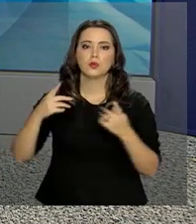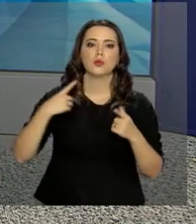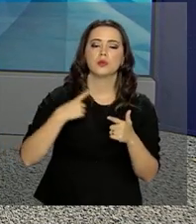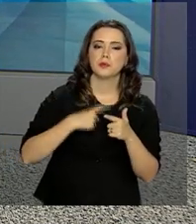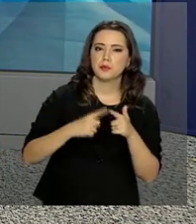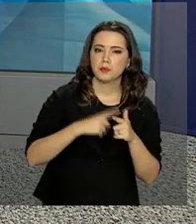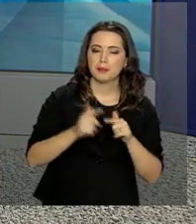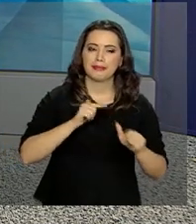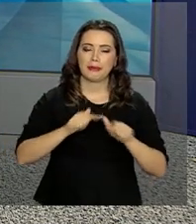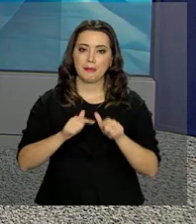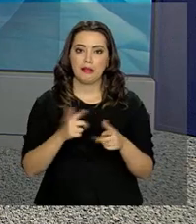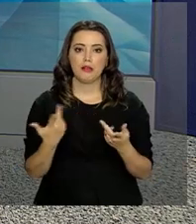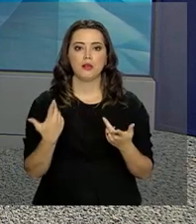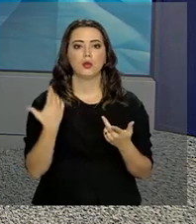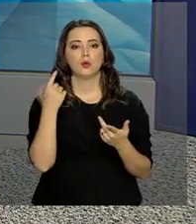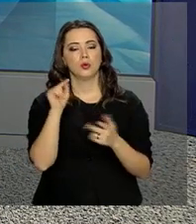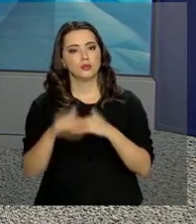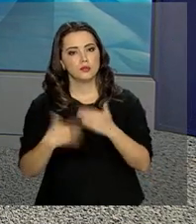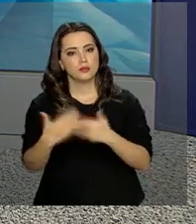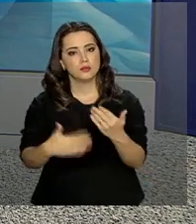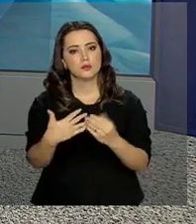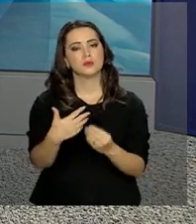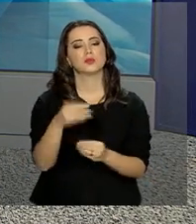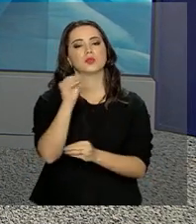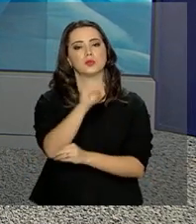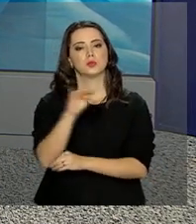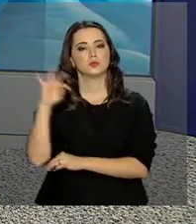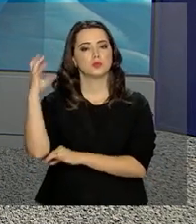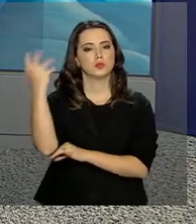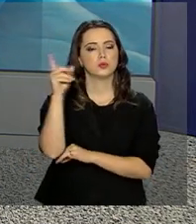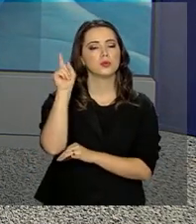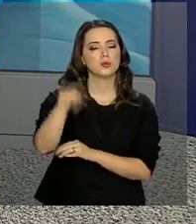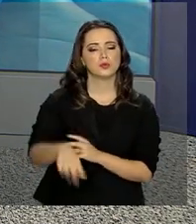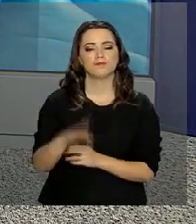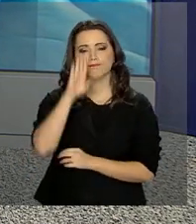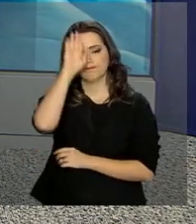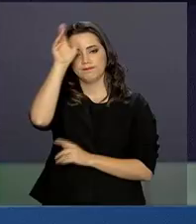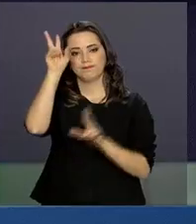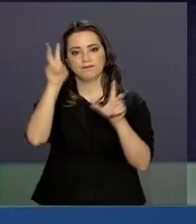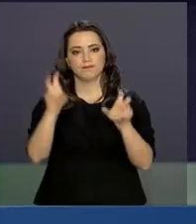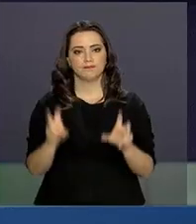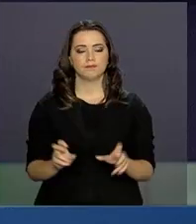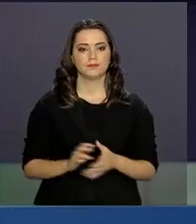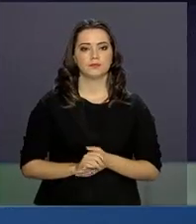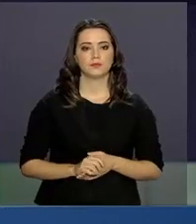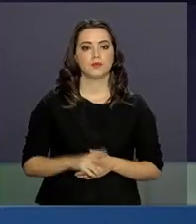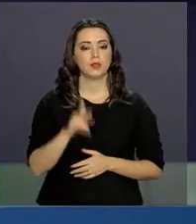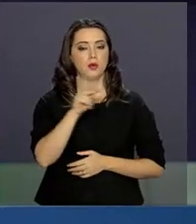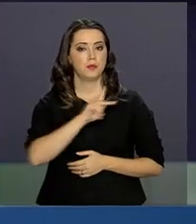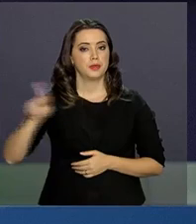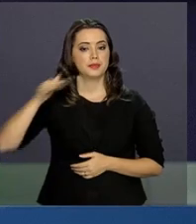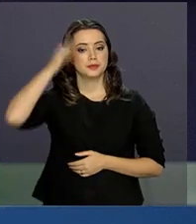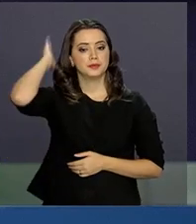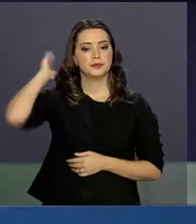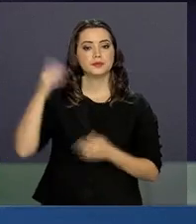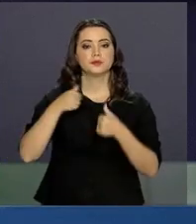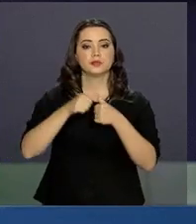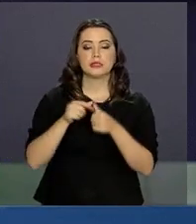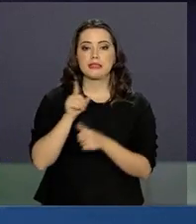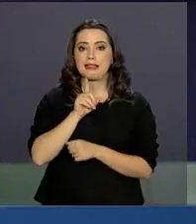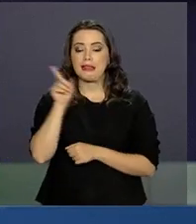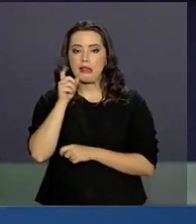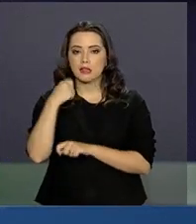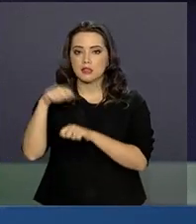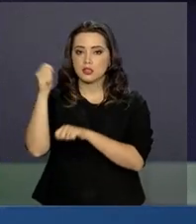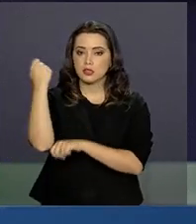de trabalho, desenvolvimento e sustentabilidade são os principais assuntos. E o presidente Michel Temer está lá em